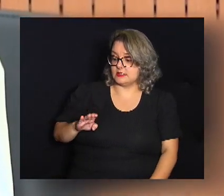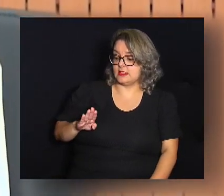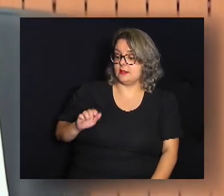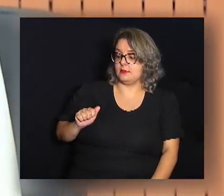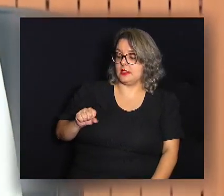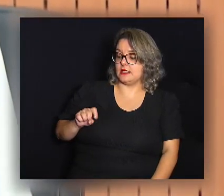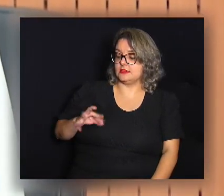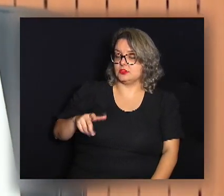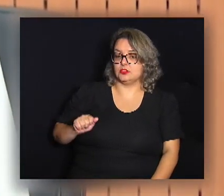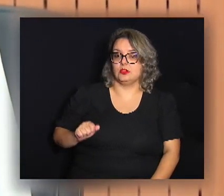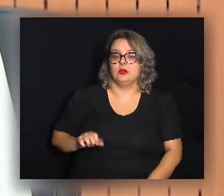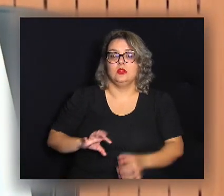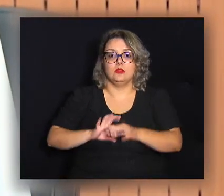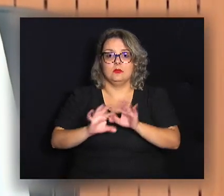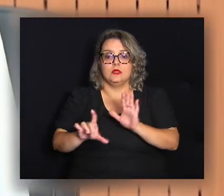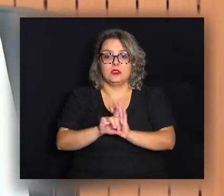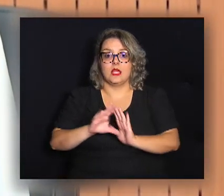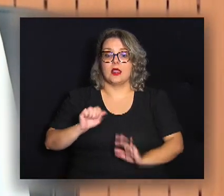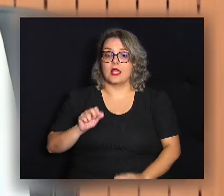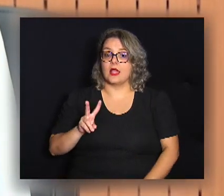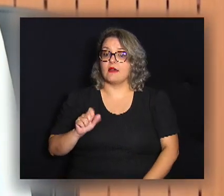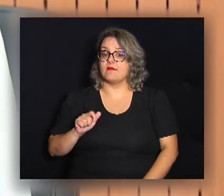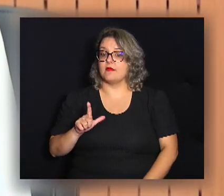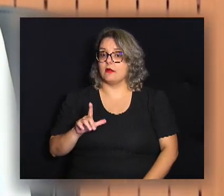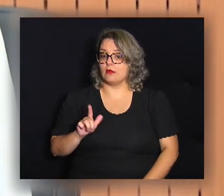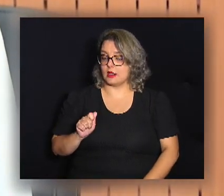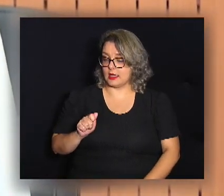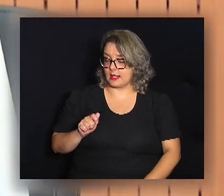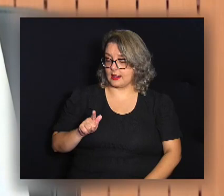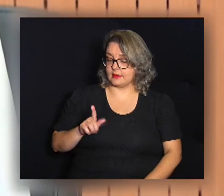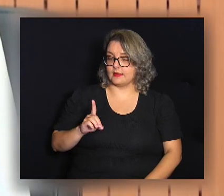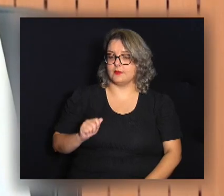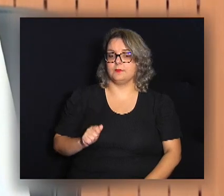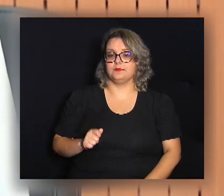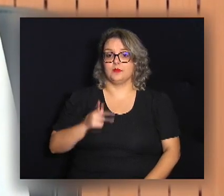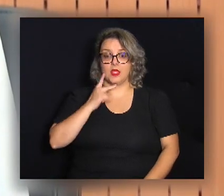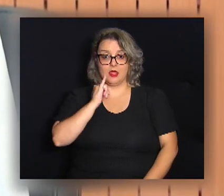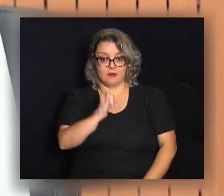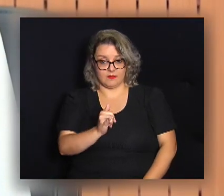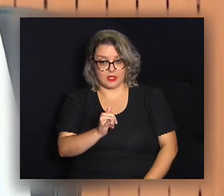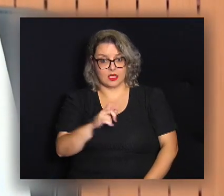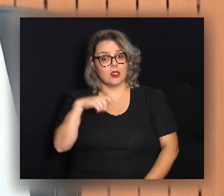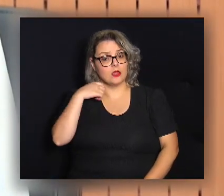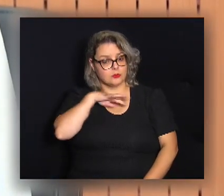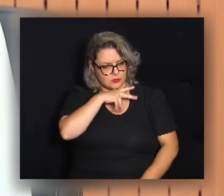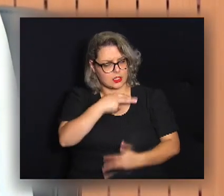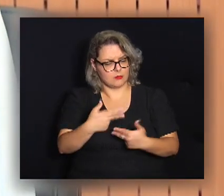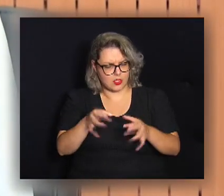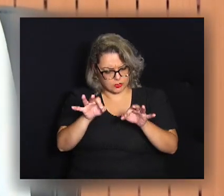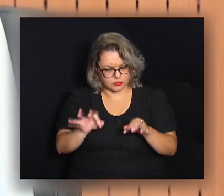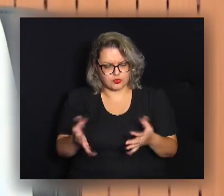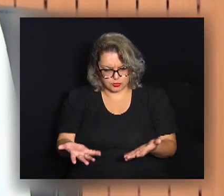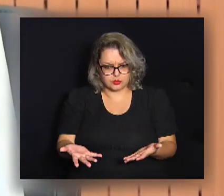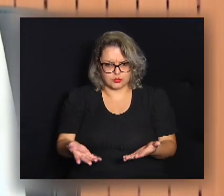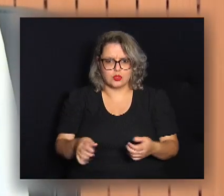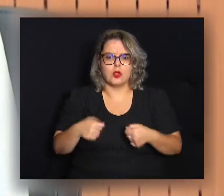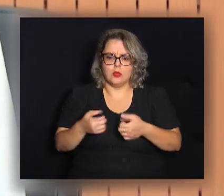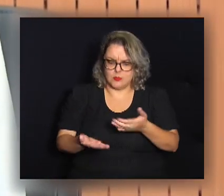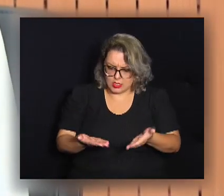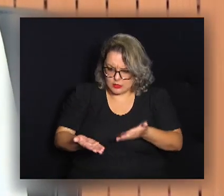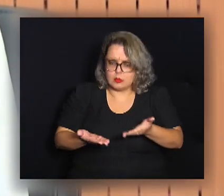Lei da Cavalgada. Falar do animal é justo. Temos que